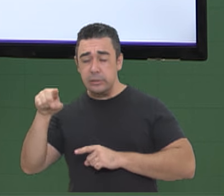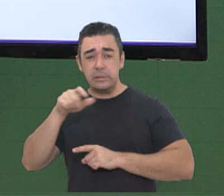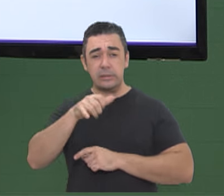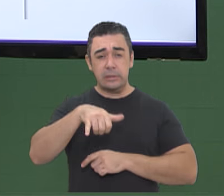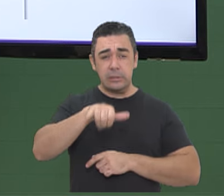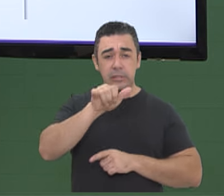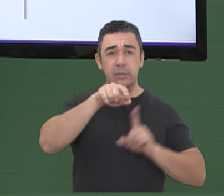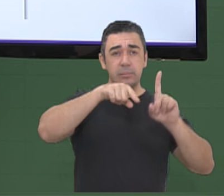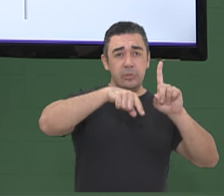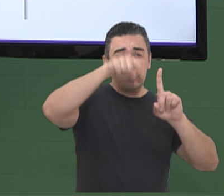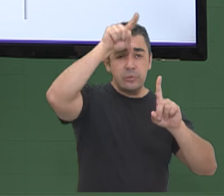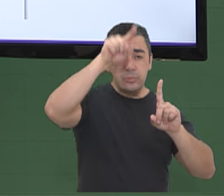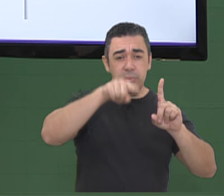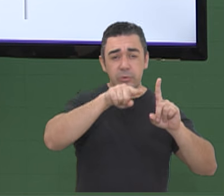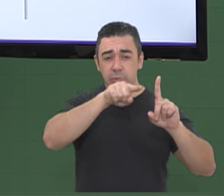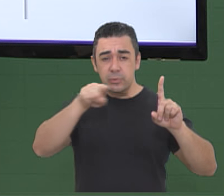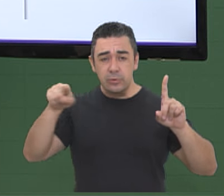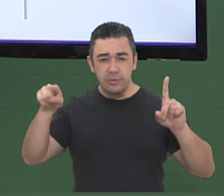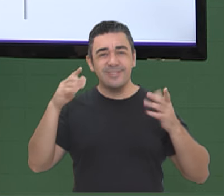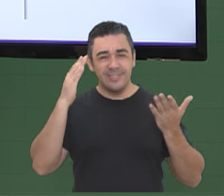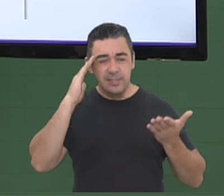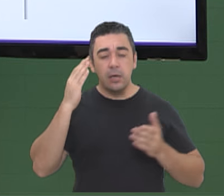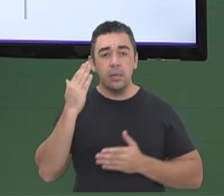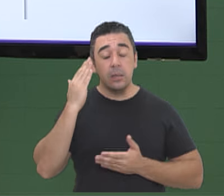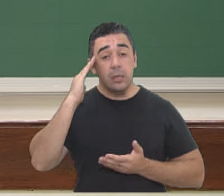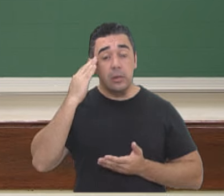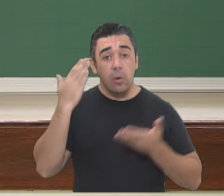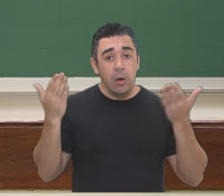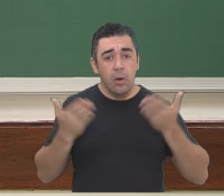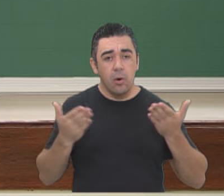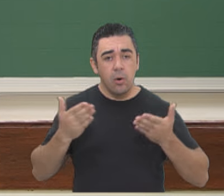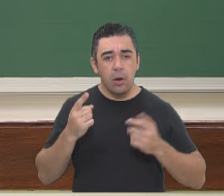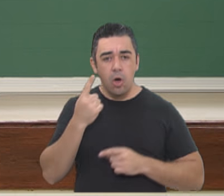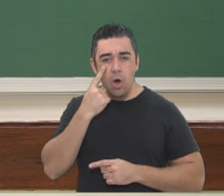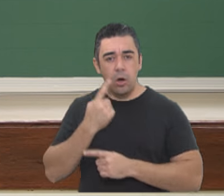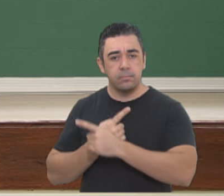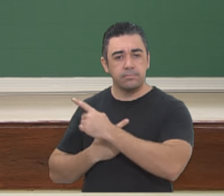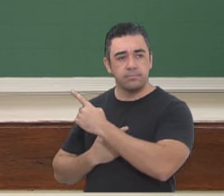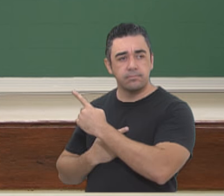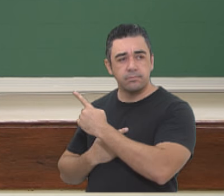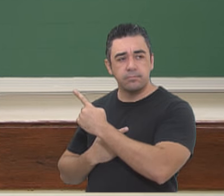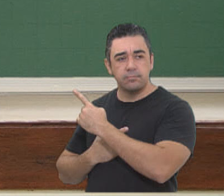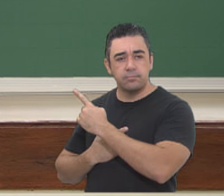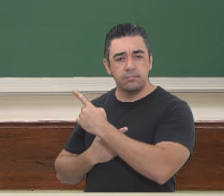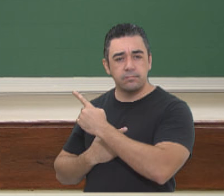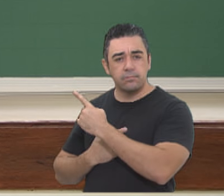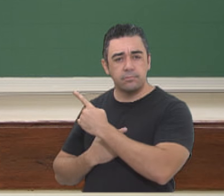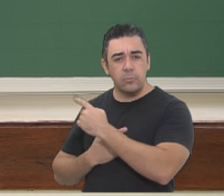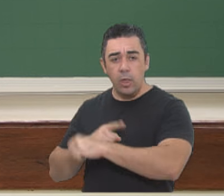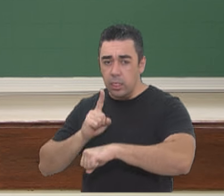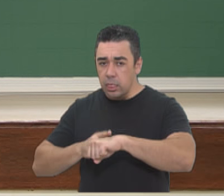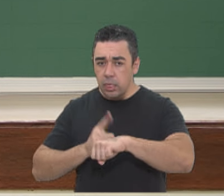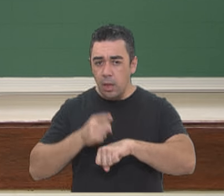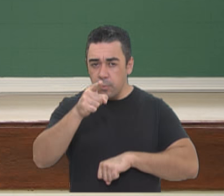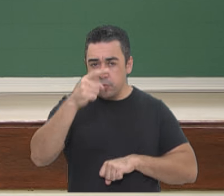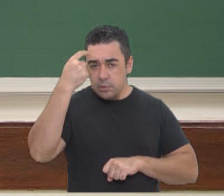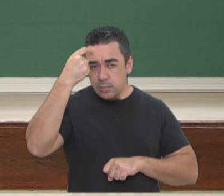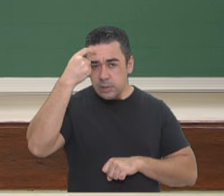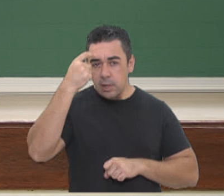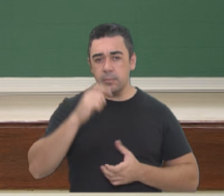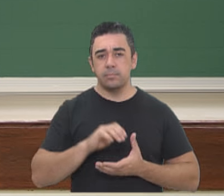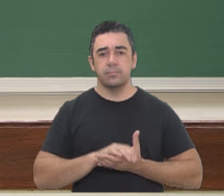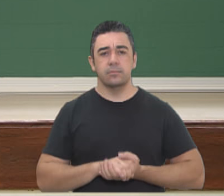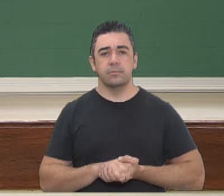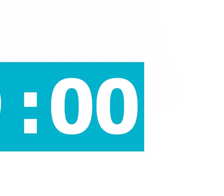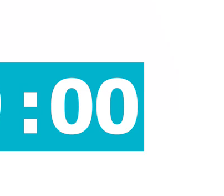frente. Muito bem. E nessa situação aqui? Vamos lá. Um tempo aí para vocês pensarem.